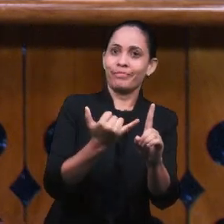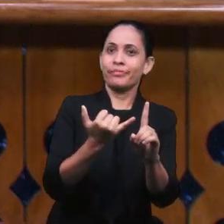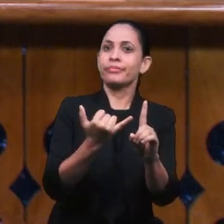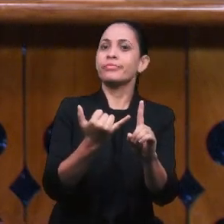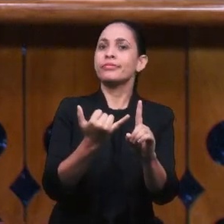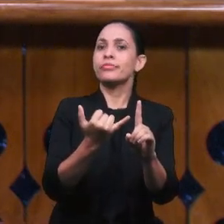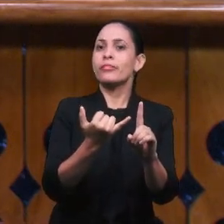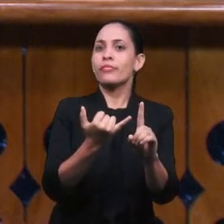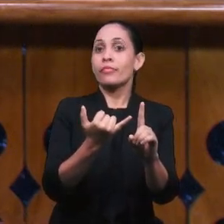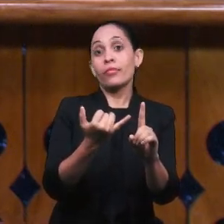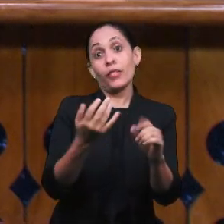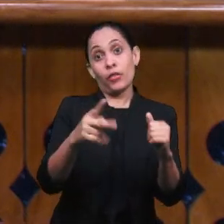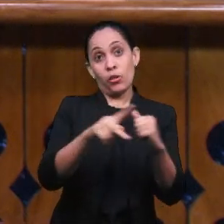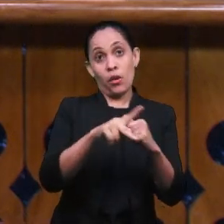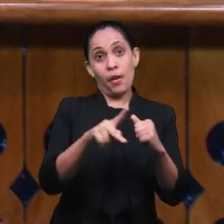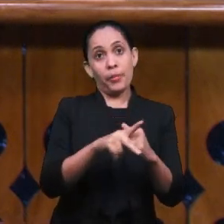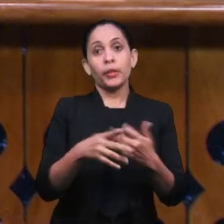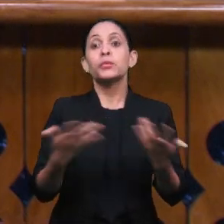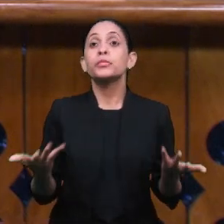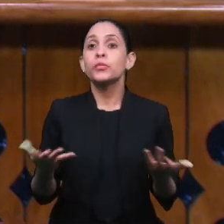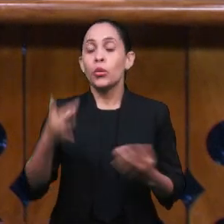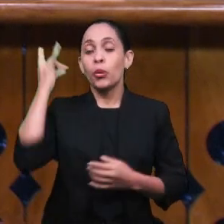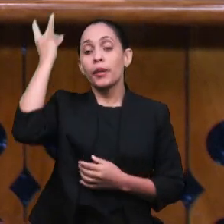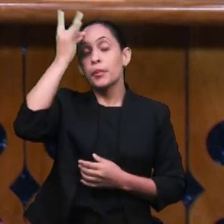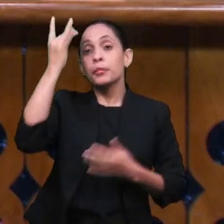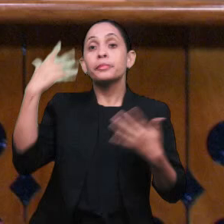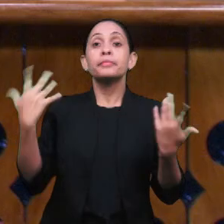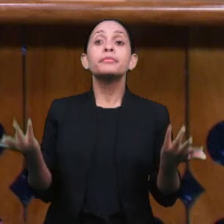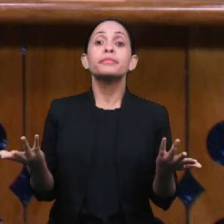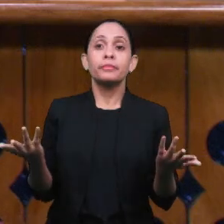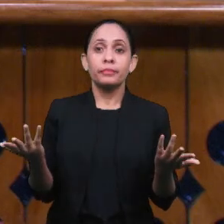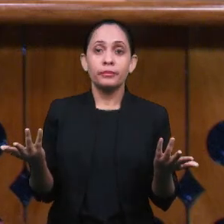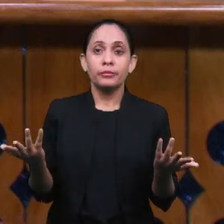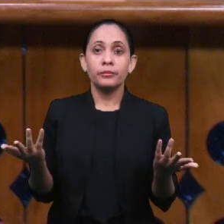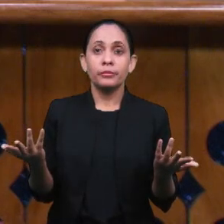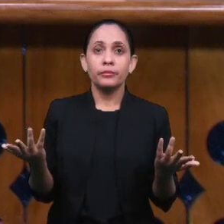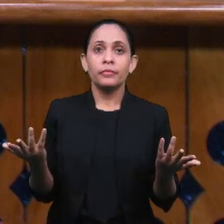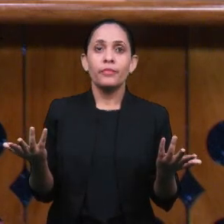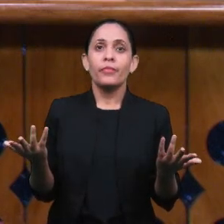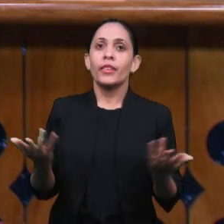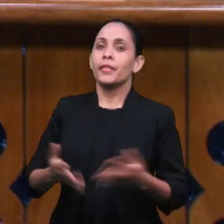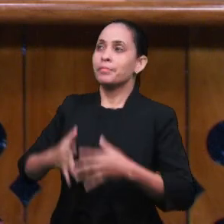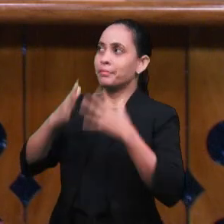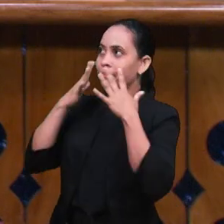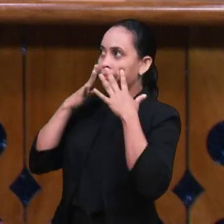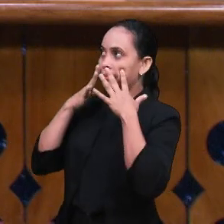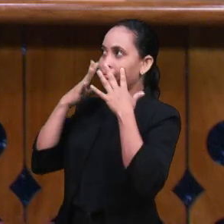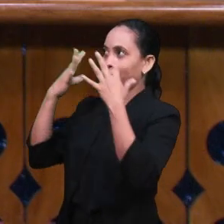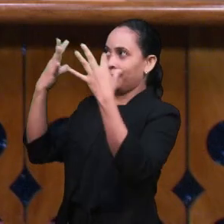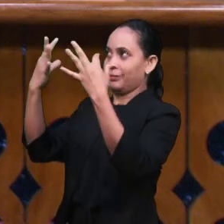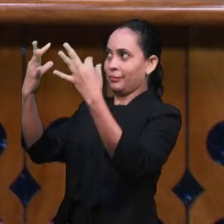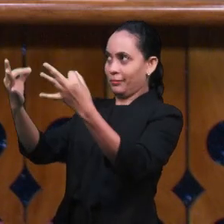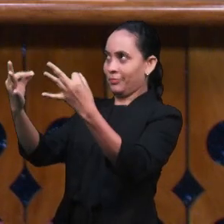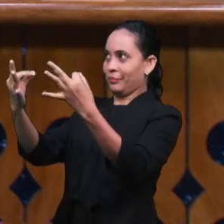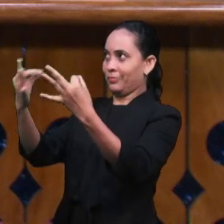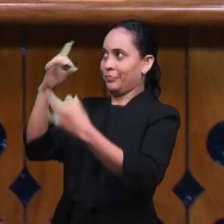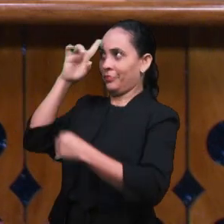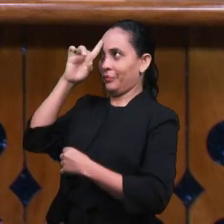Espírito? Ah, está de asa. Não, é aquele que está ouvindo a voz da